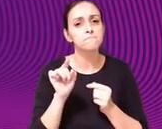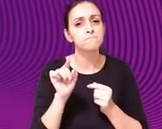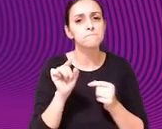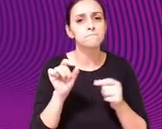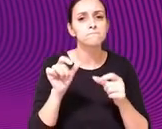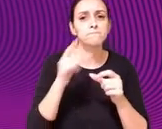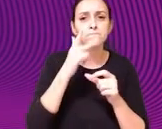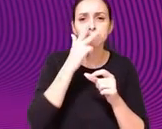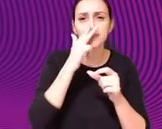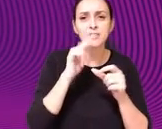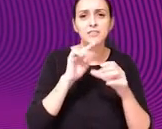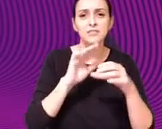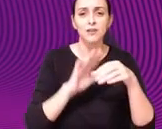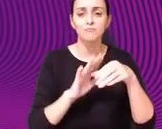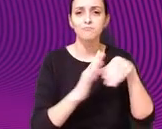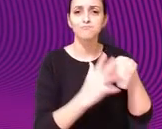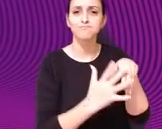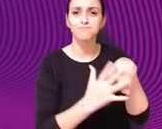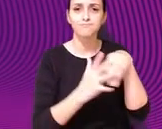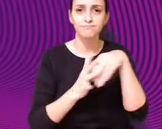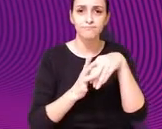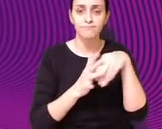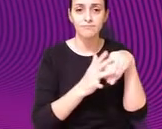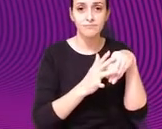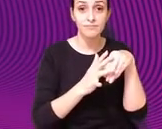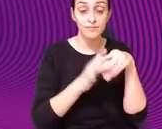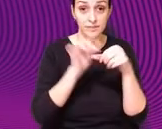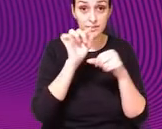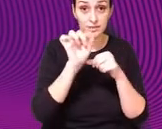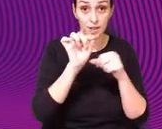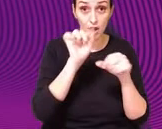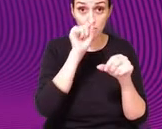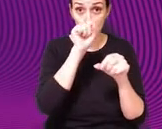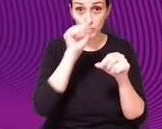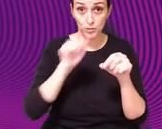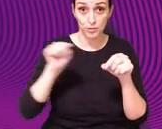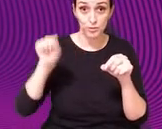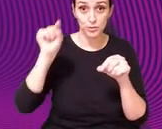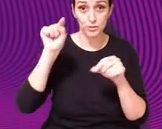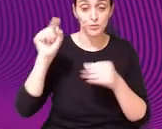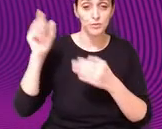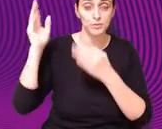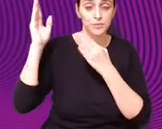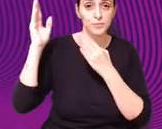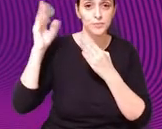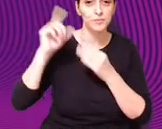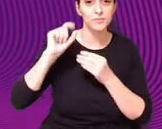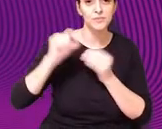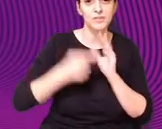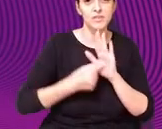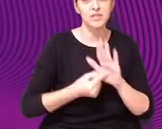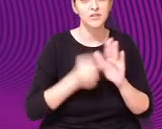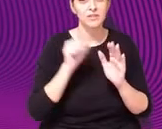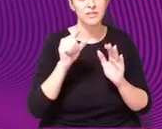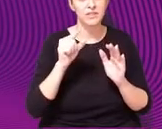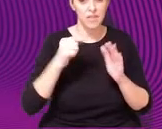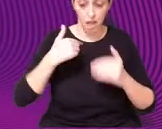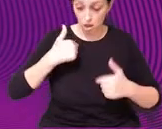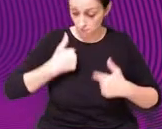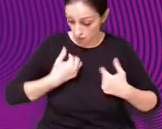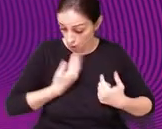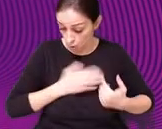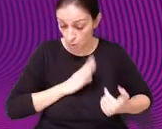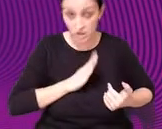e epicárdica, em alguns pontos transmural, não seguindo a anatomia coronariana, de